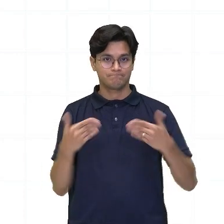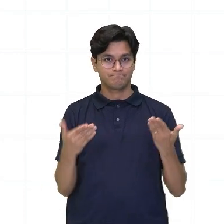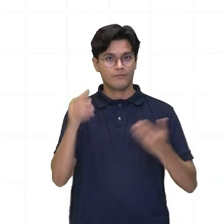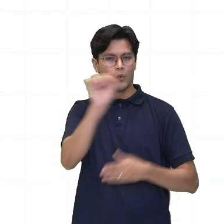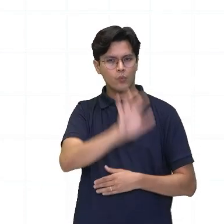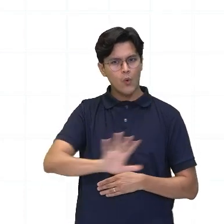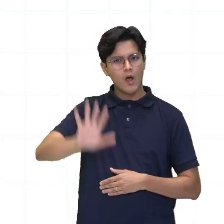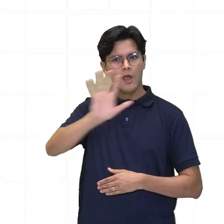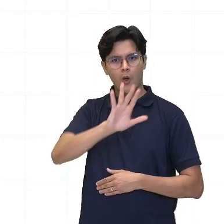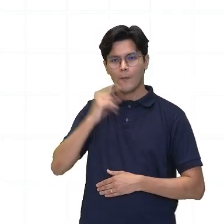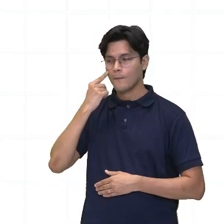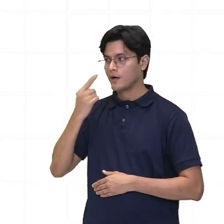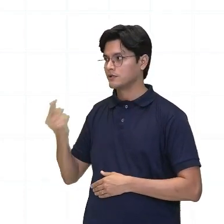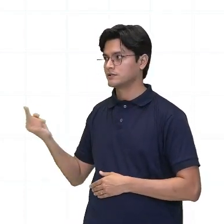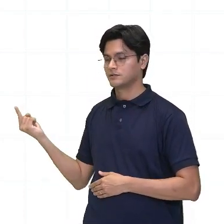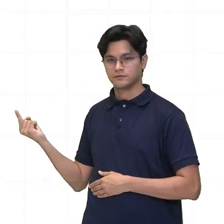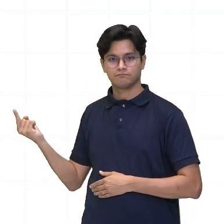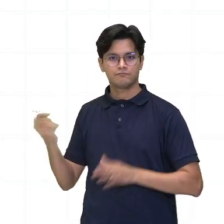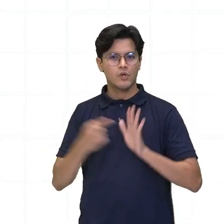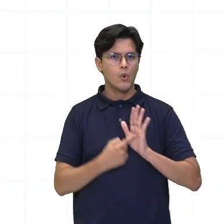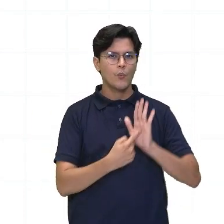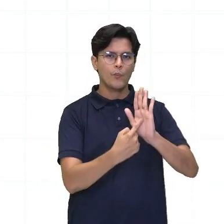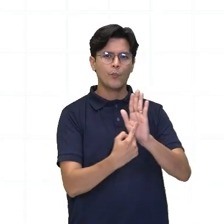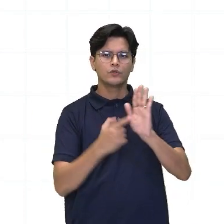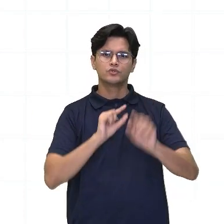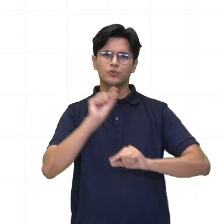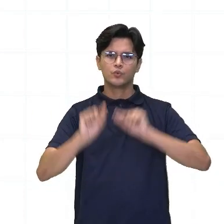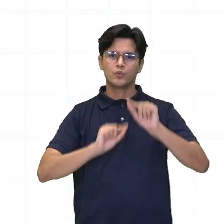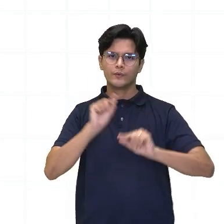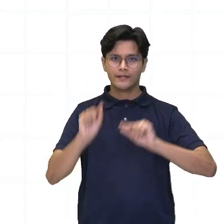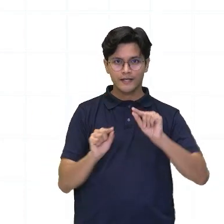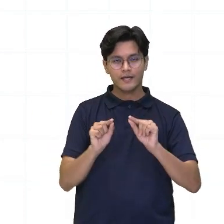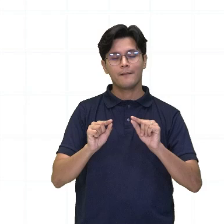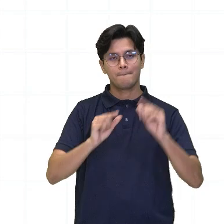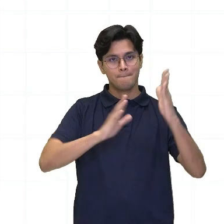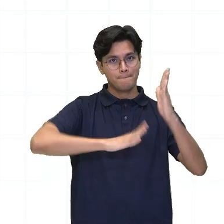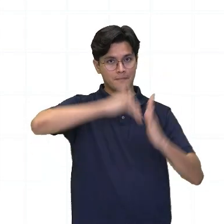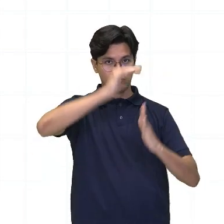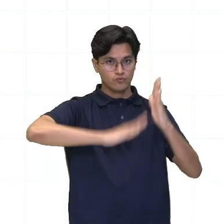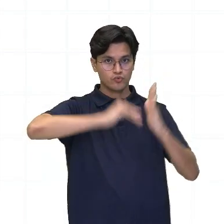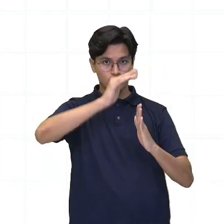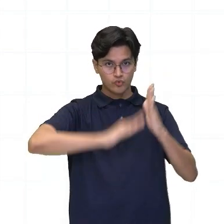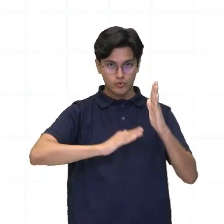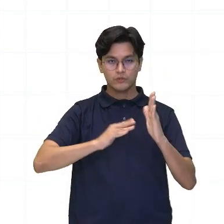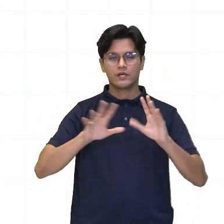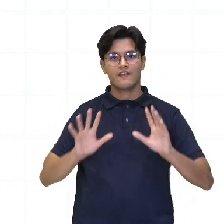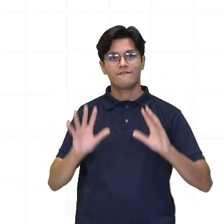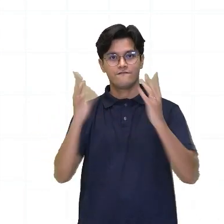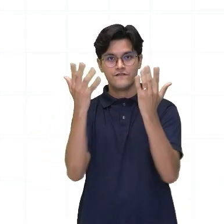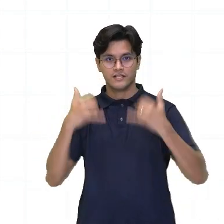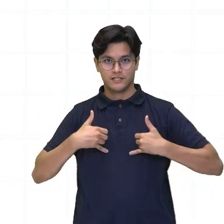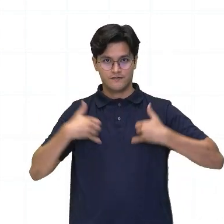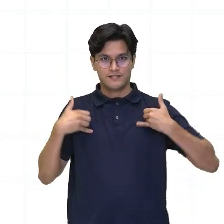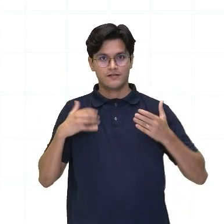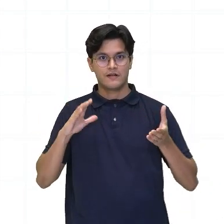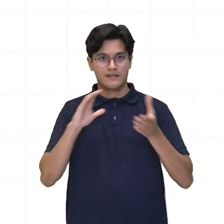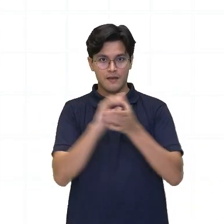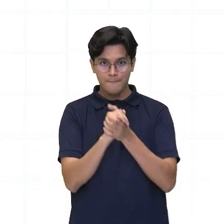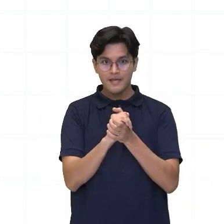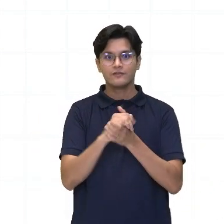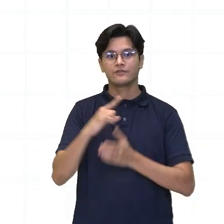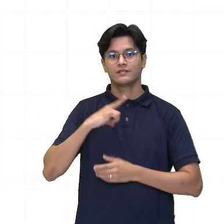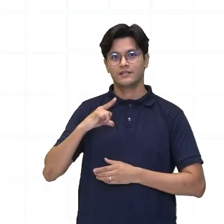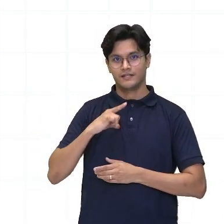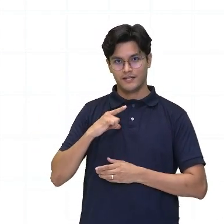aí, ela retrata uma pintura de um casamento. Onde Jesus Cristo, vocês podem ver lá